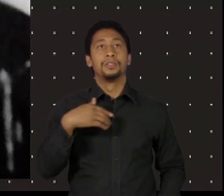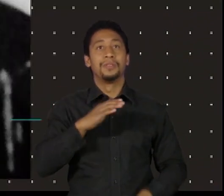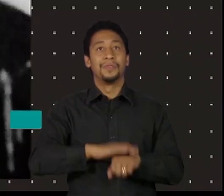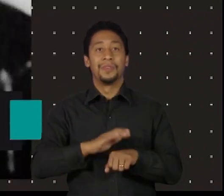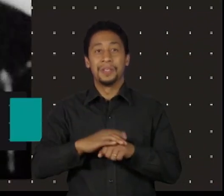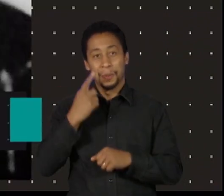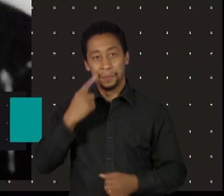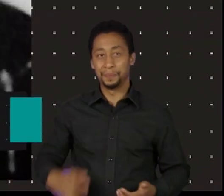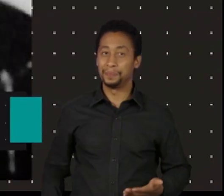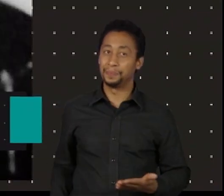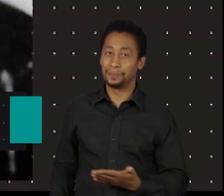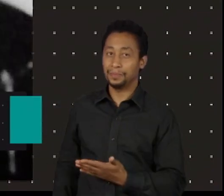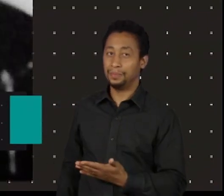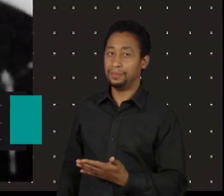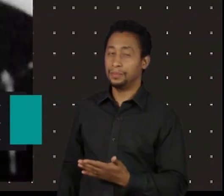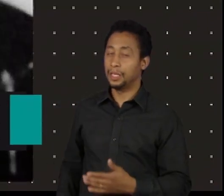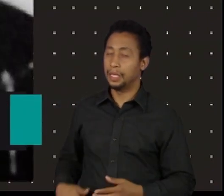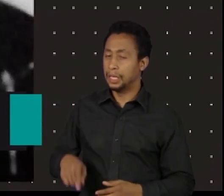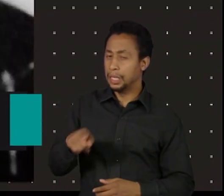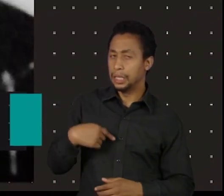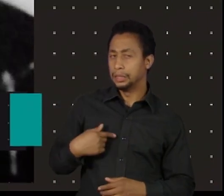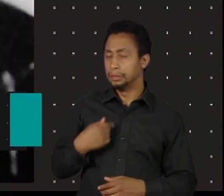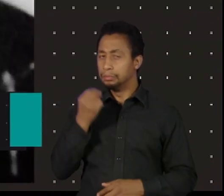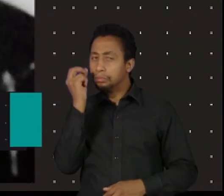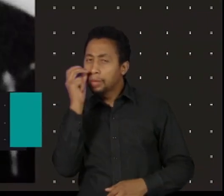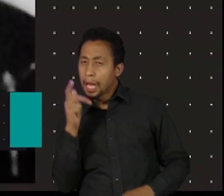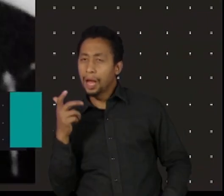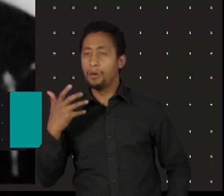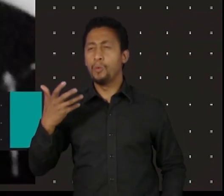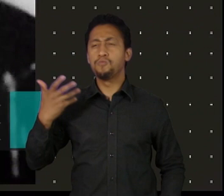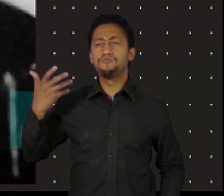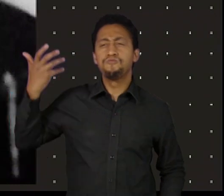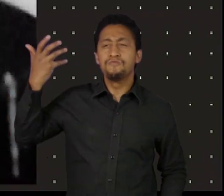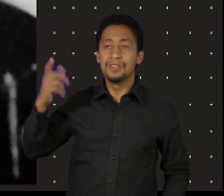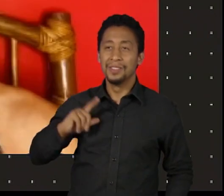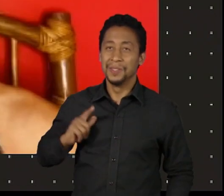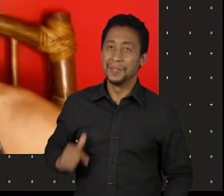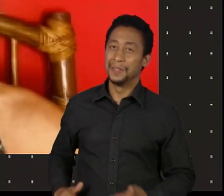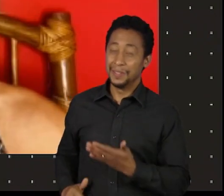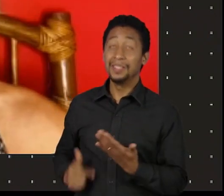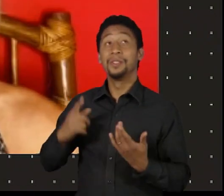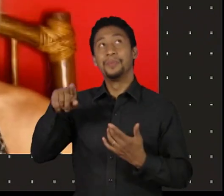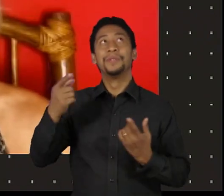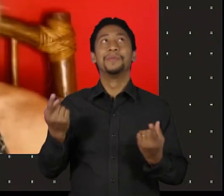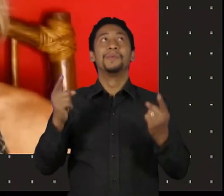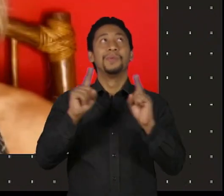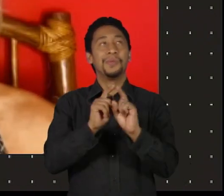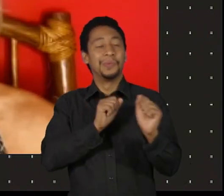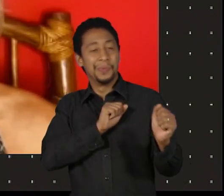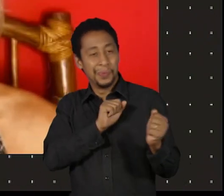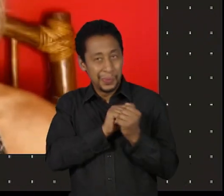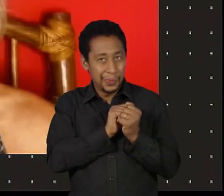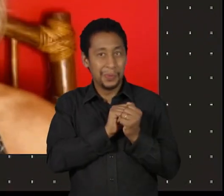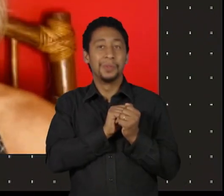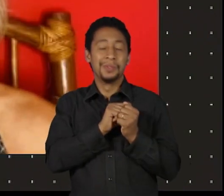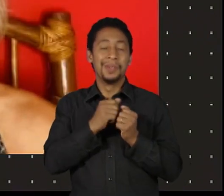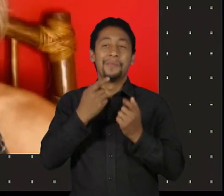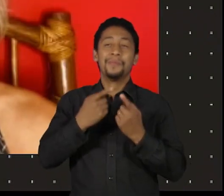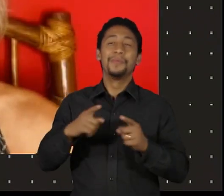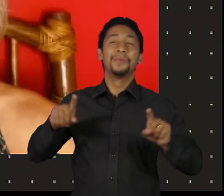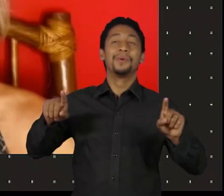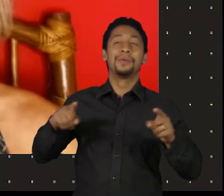Aí ele fazia o Max e eu fazia a Terezinha. Aí nós fazíamos um dueto. Ó pedaço de